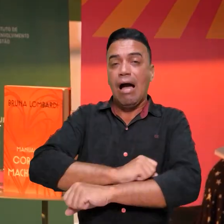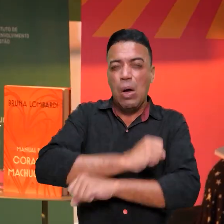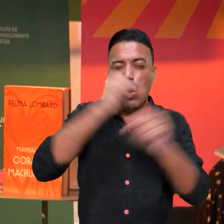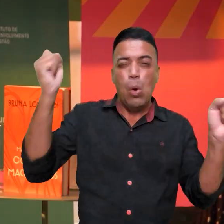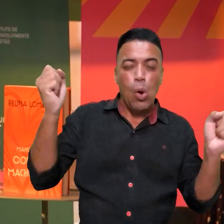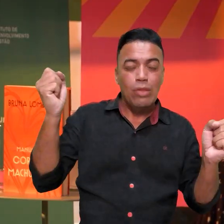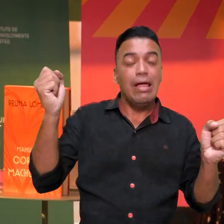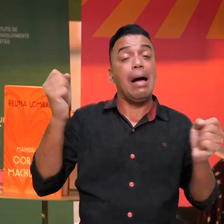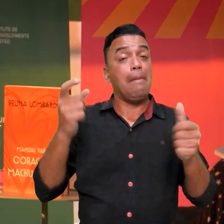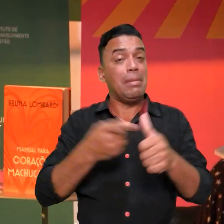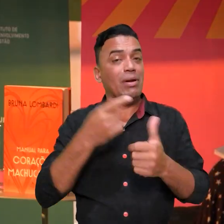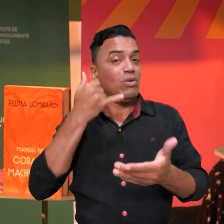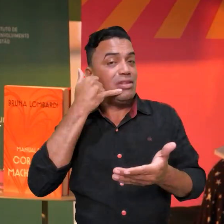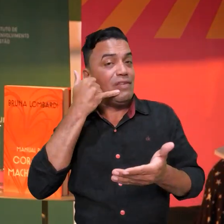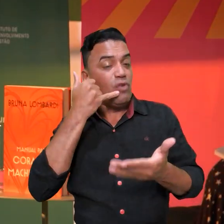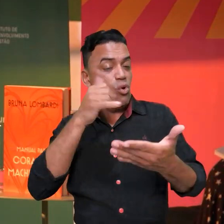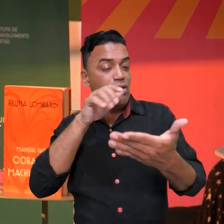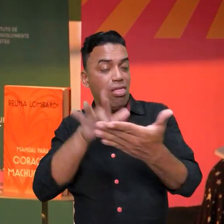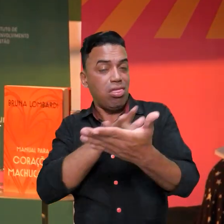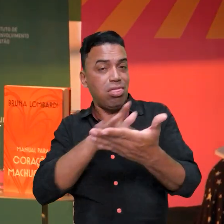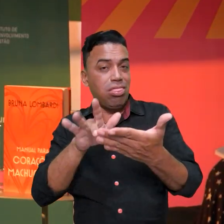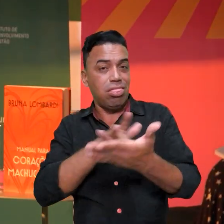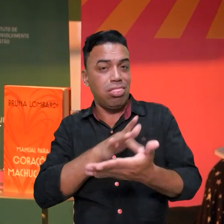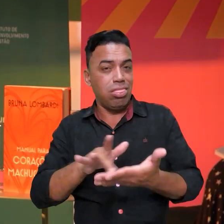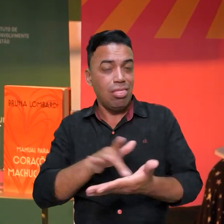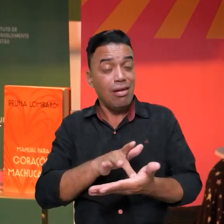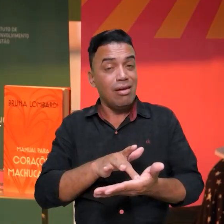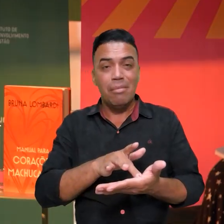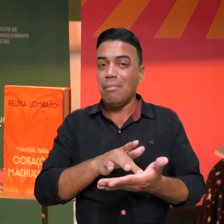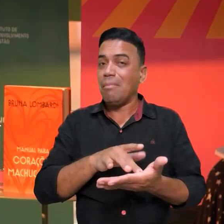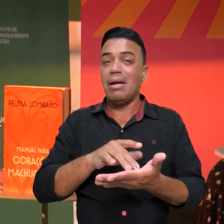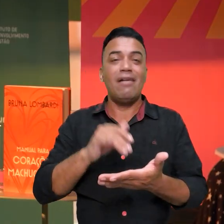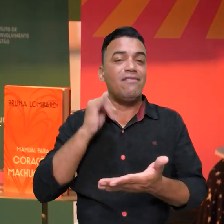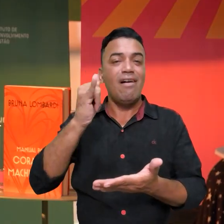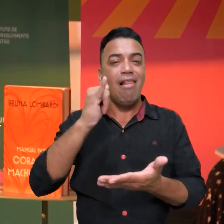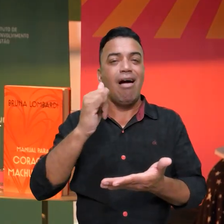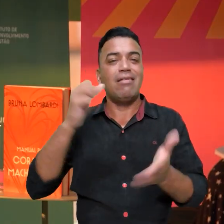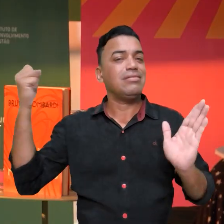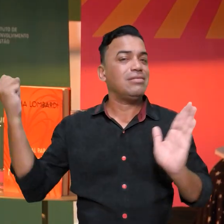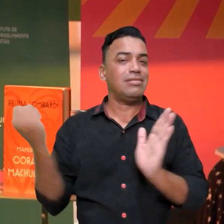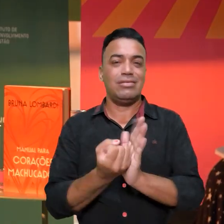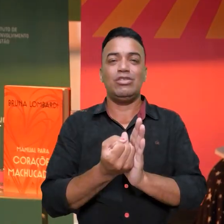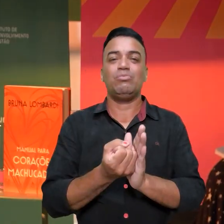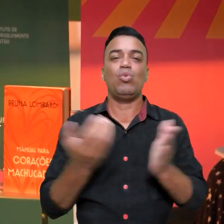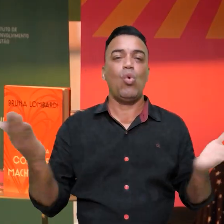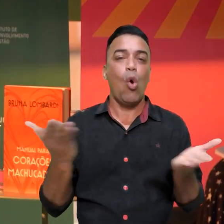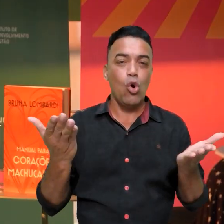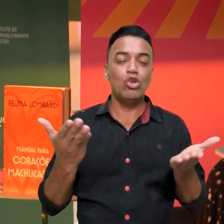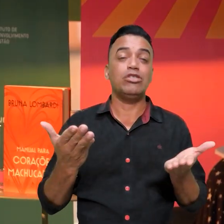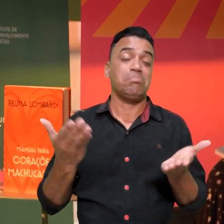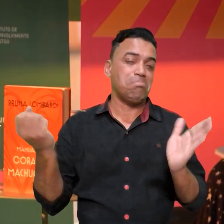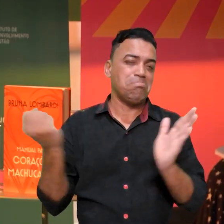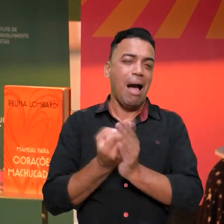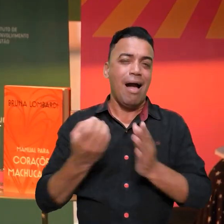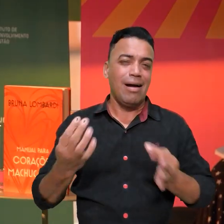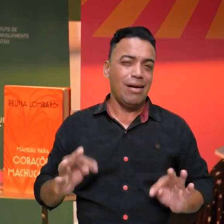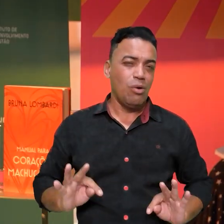a primeira coisa que faz é pegar o celular, por exemplo, para falar de uma coisa muito simbólica dos nossos dias, né?